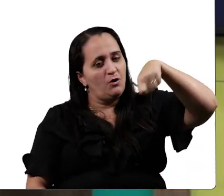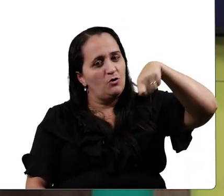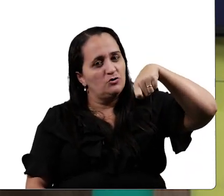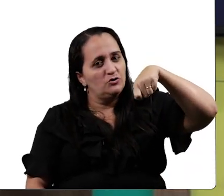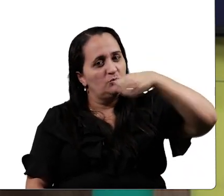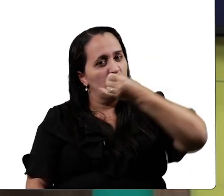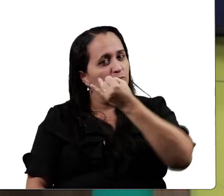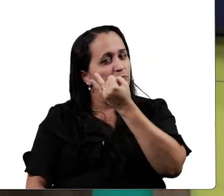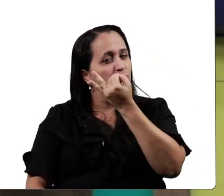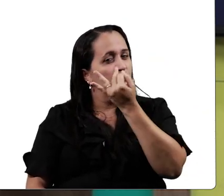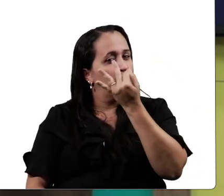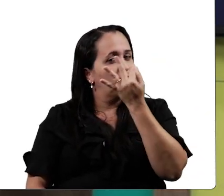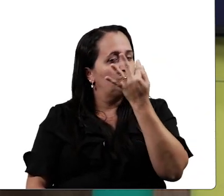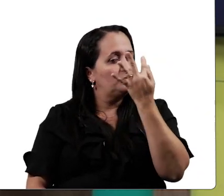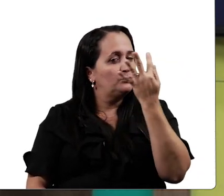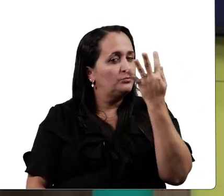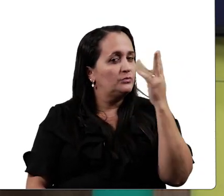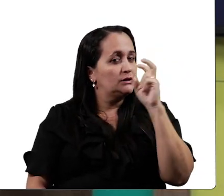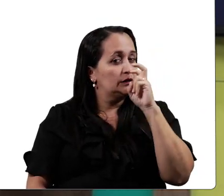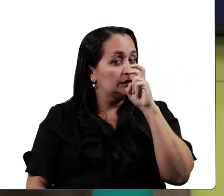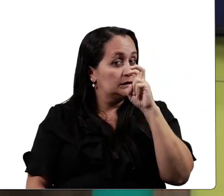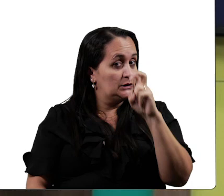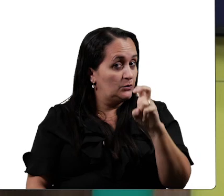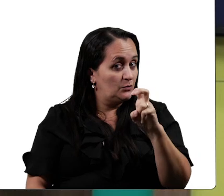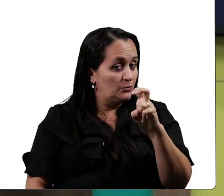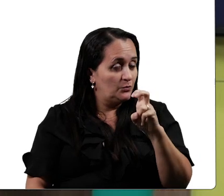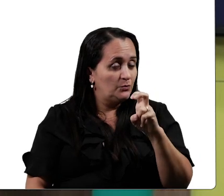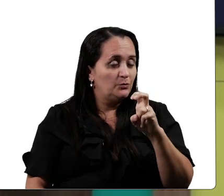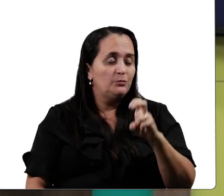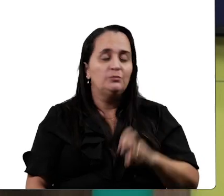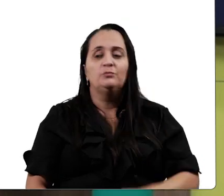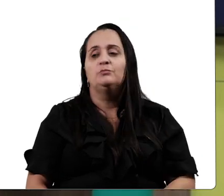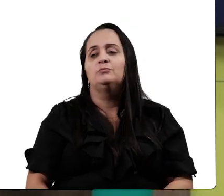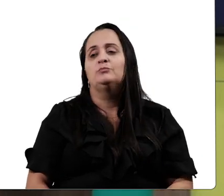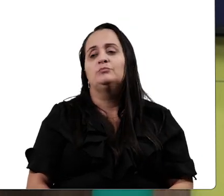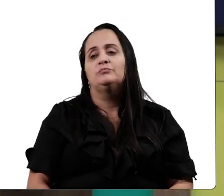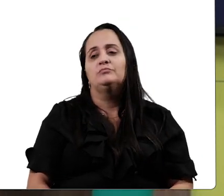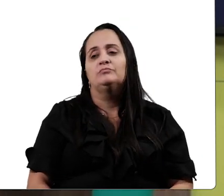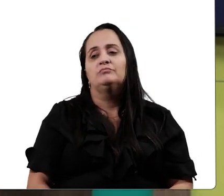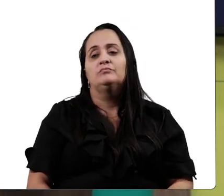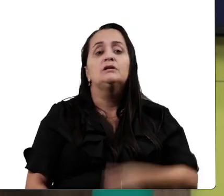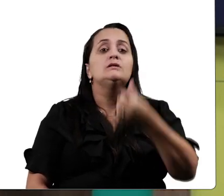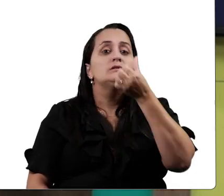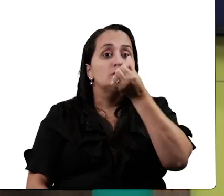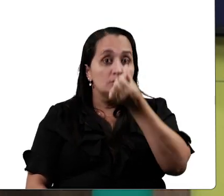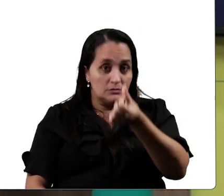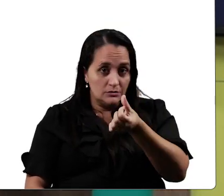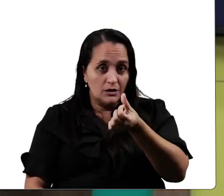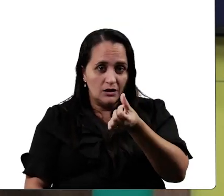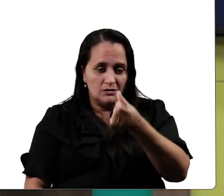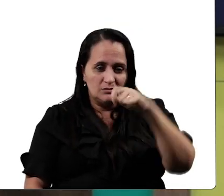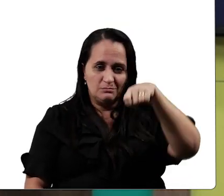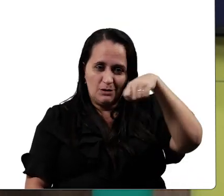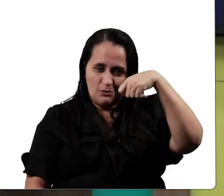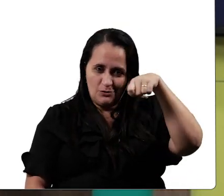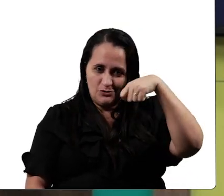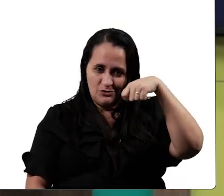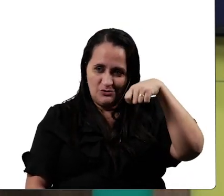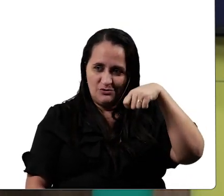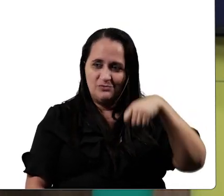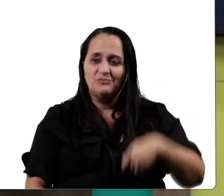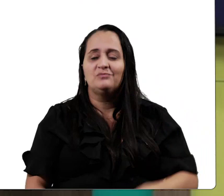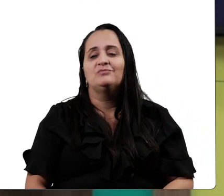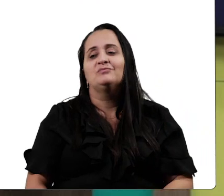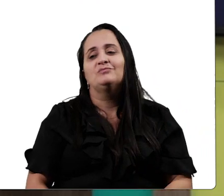três pacotinhos quatro pacotinhos cinco pacotinhos seis pacotinhos